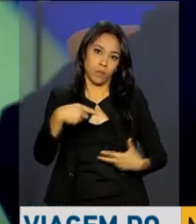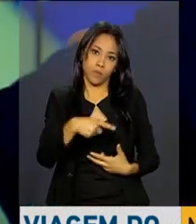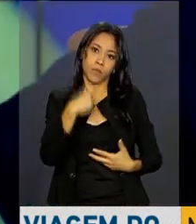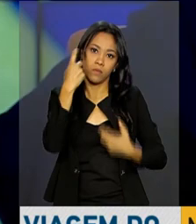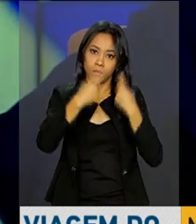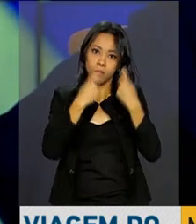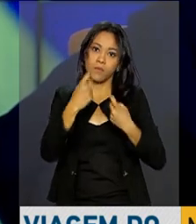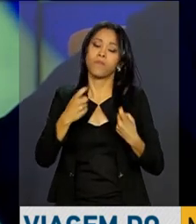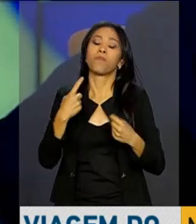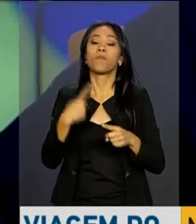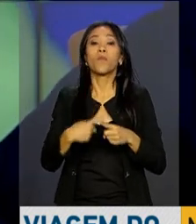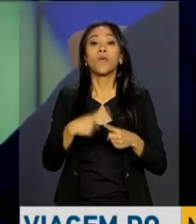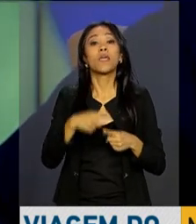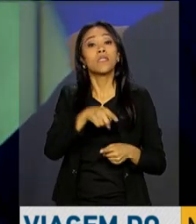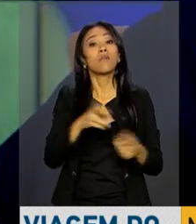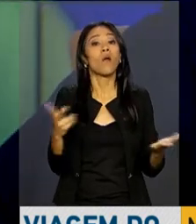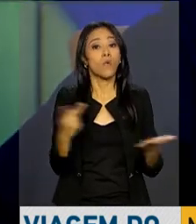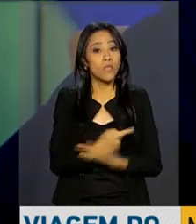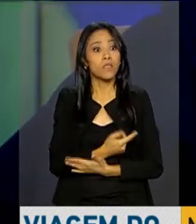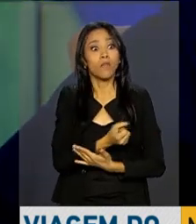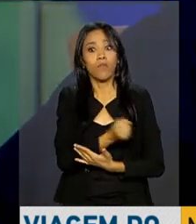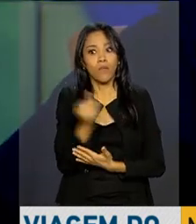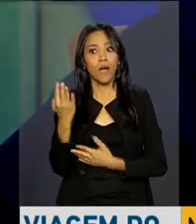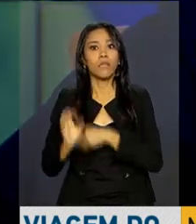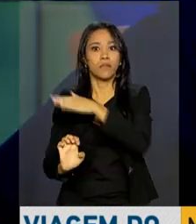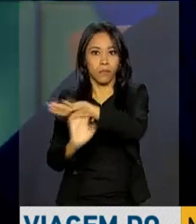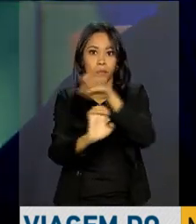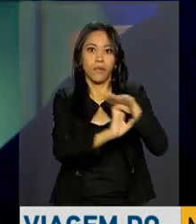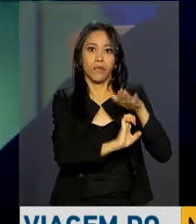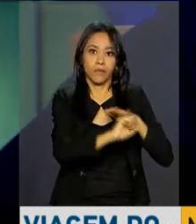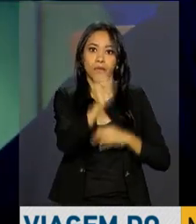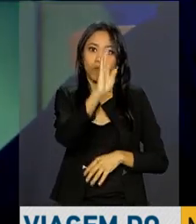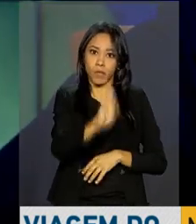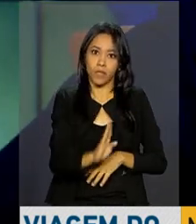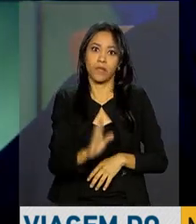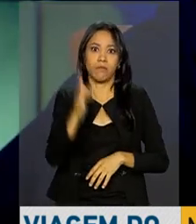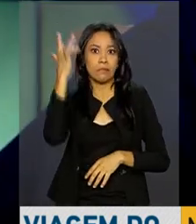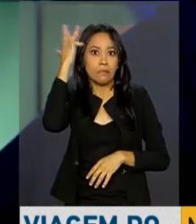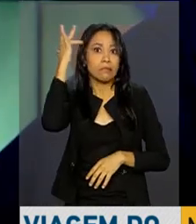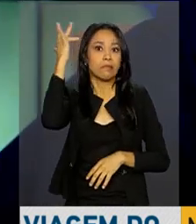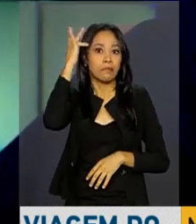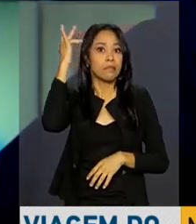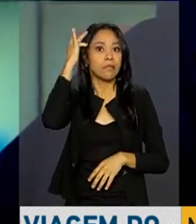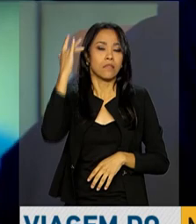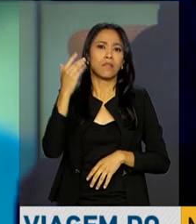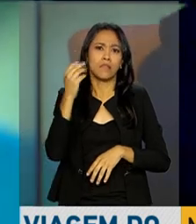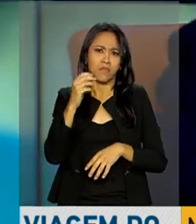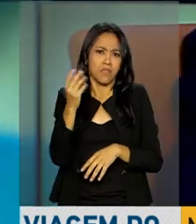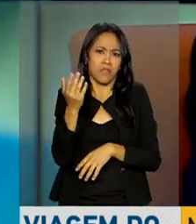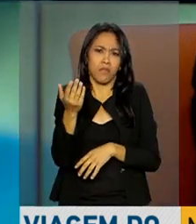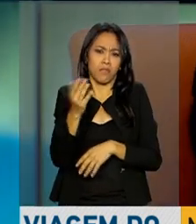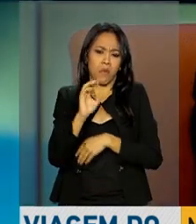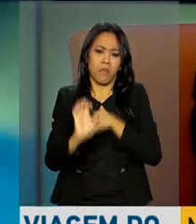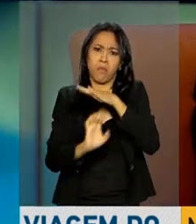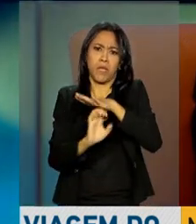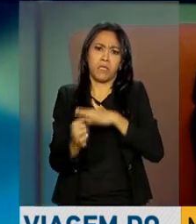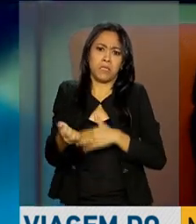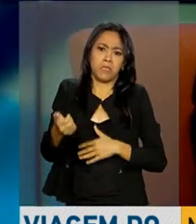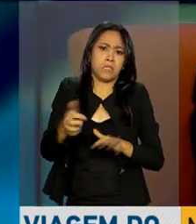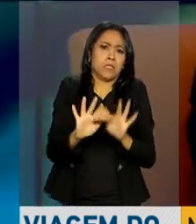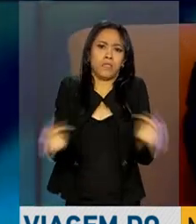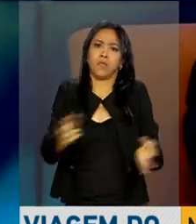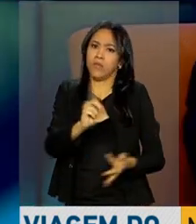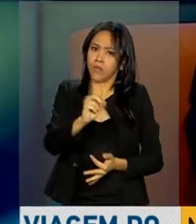isto envolveu muitas empresas brasileiras, empresas até de grande porte, empresas que se adaptaram a um